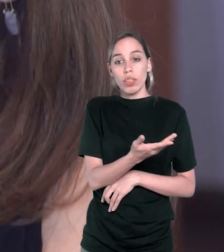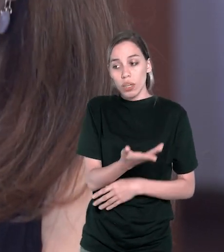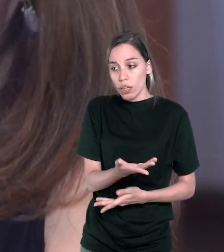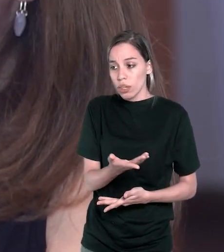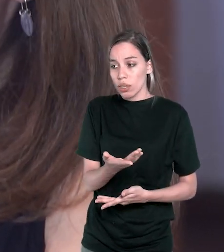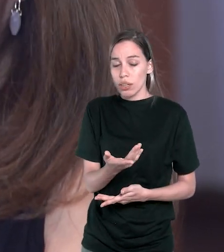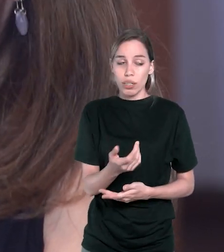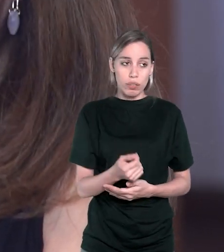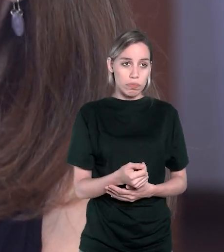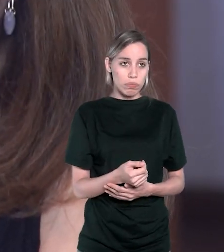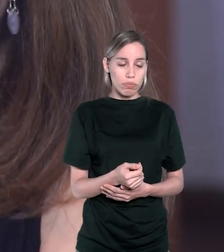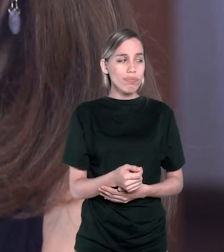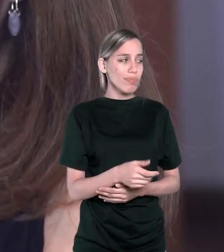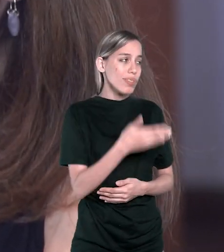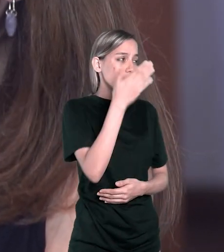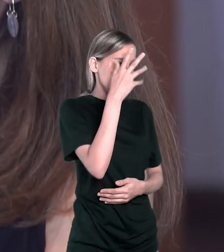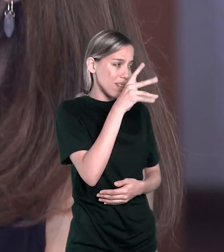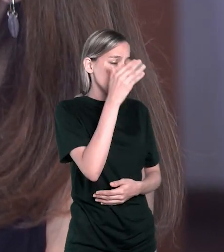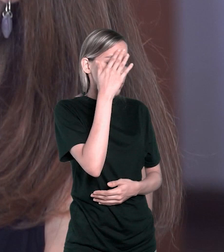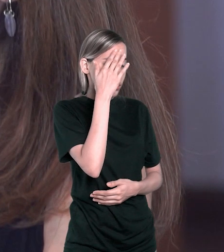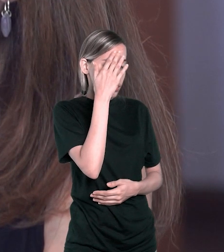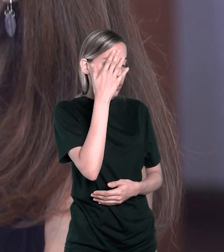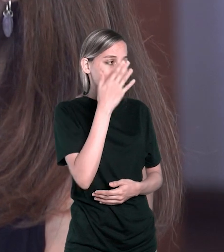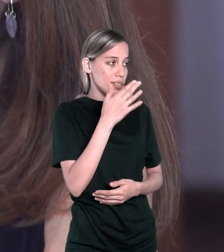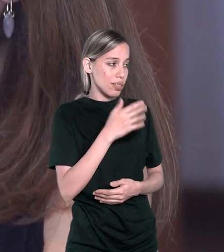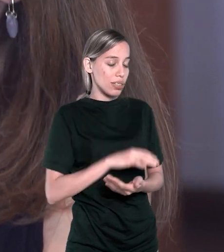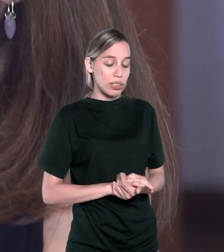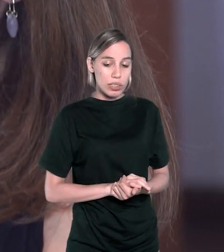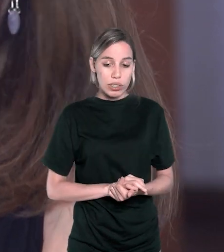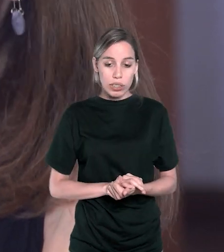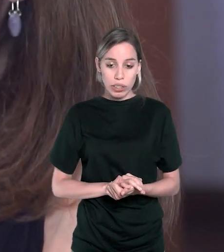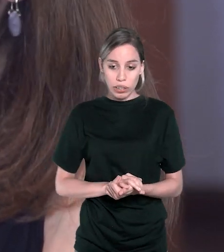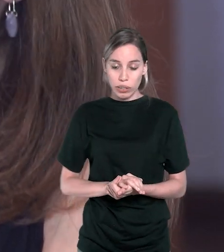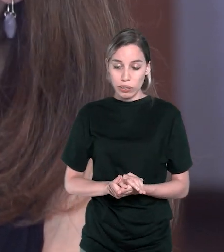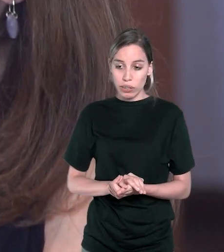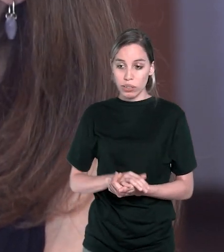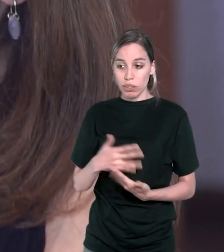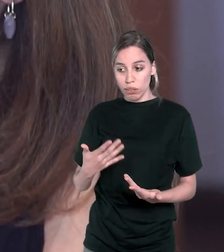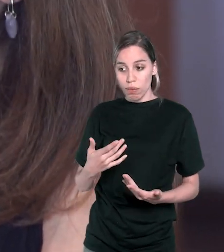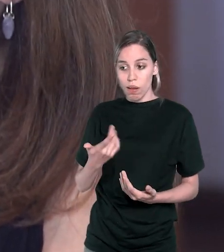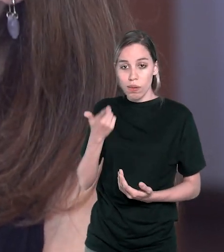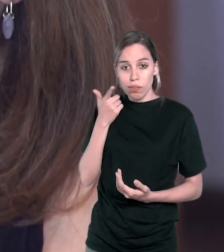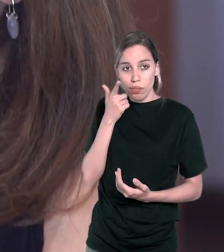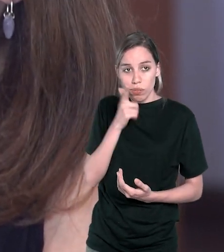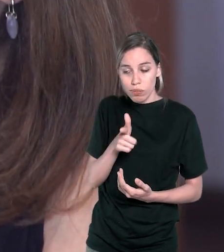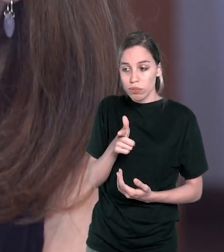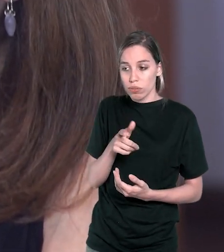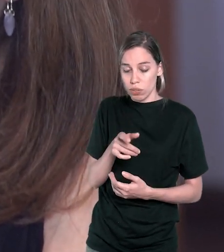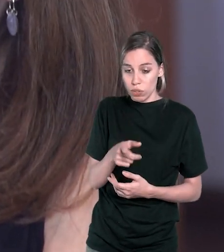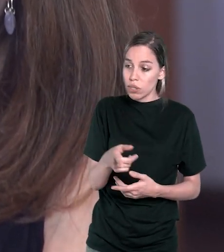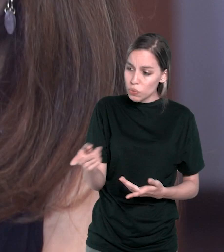Ficará a par, disse a ela. Vai querer lhe entrevistar da cadeira de rodas. Consegui na mesma hora um pacote